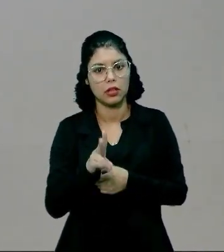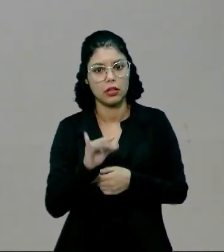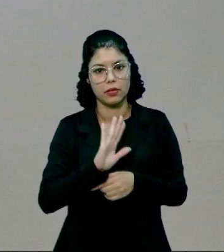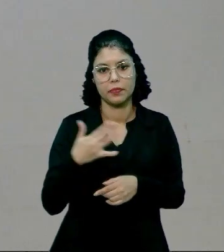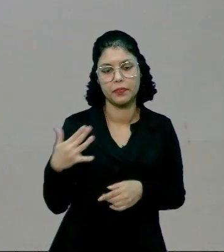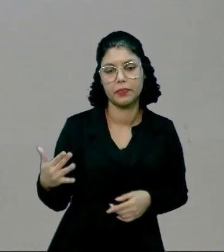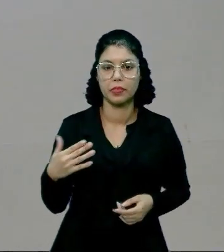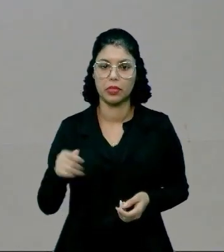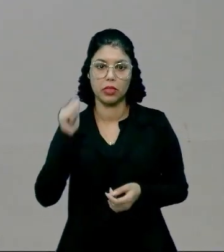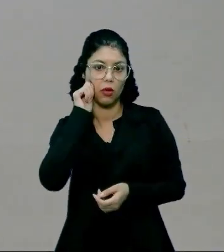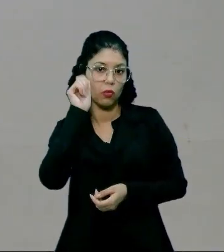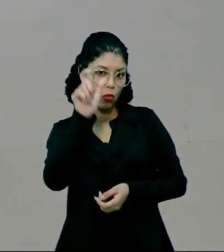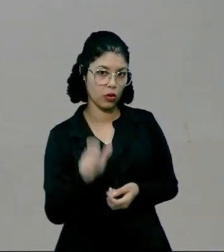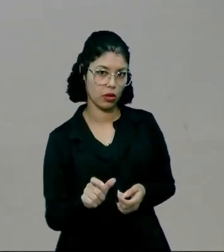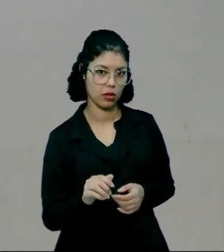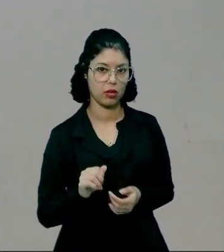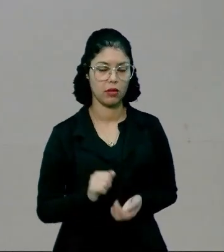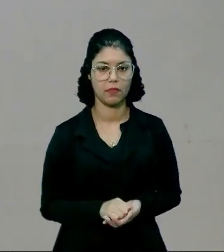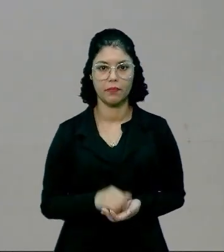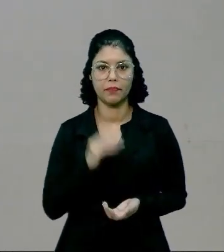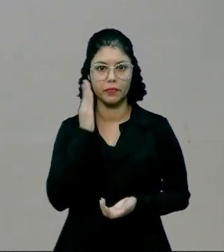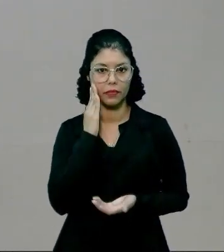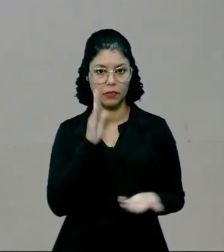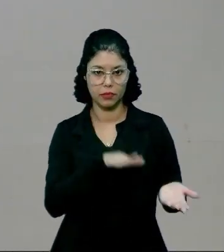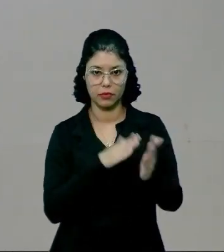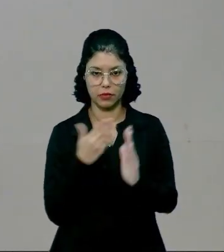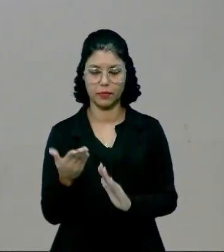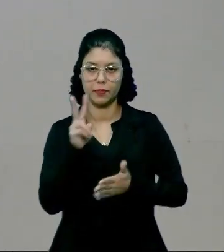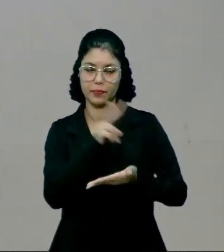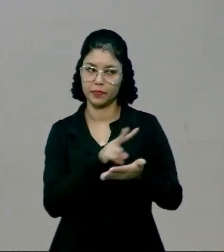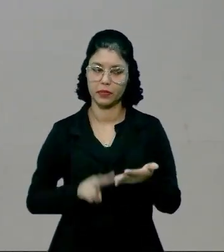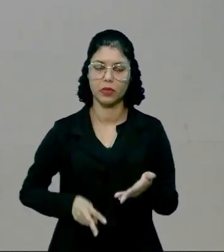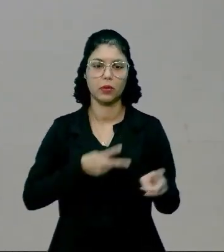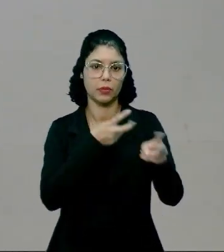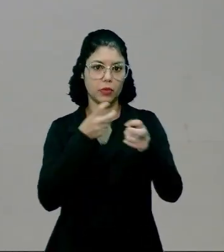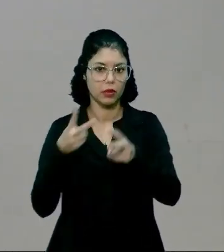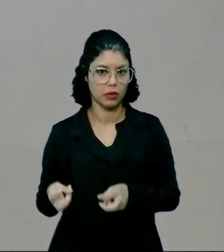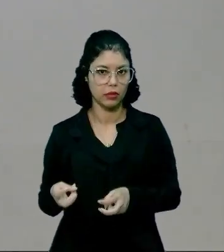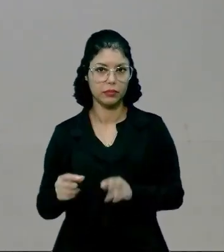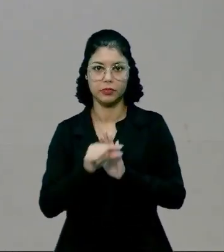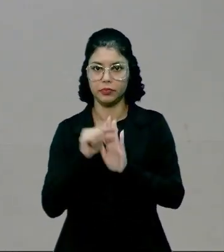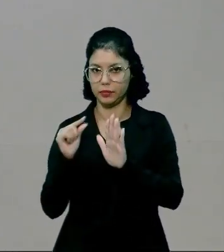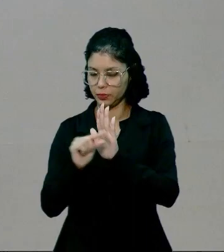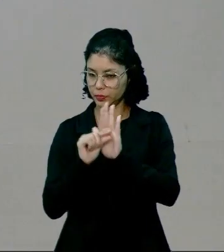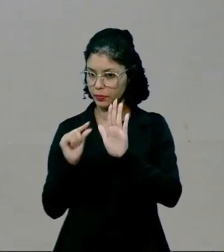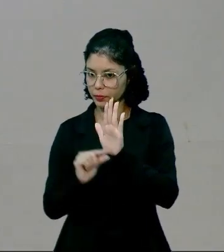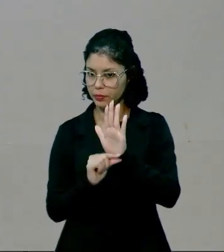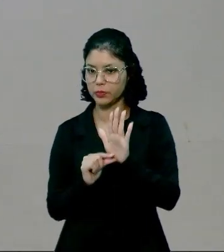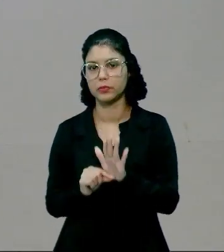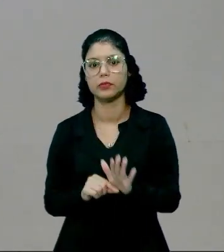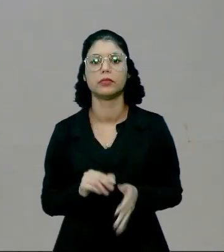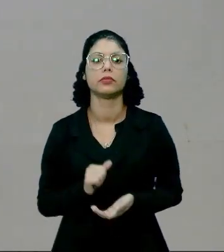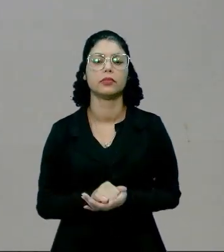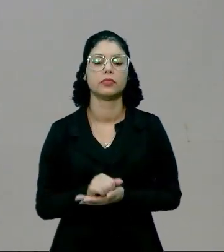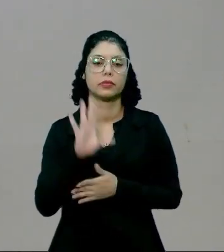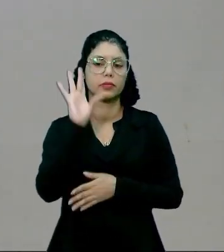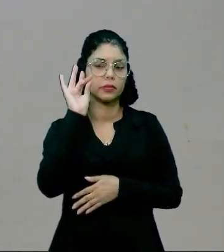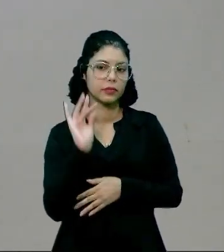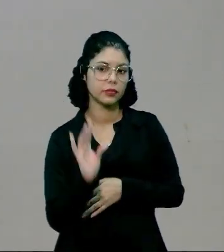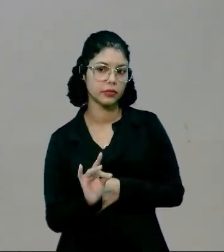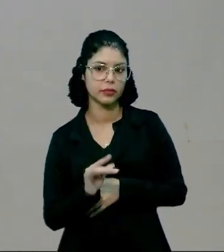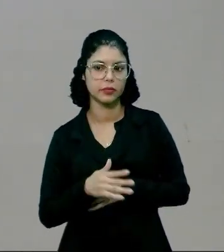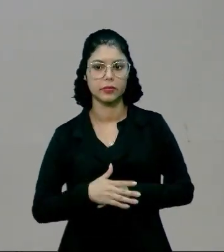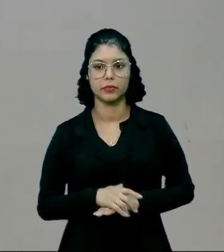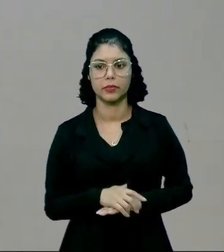é quando o autor deixa subentendido. A partir da leitura, eu percebo esses resquícios, essas